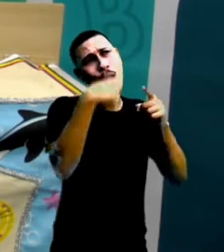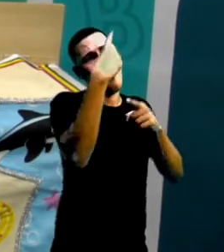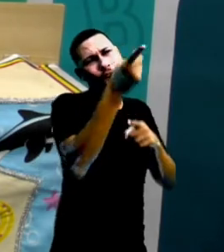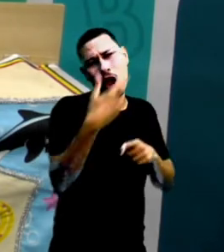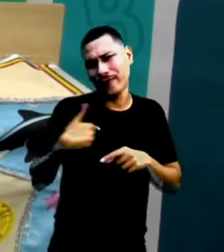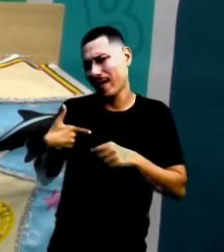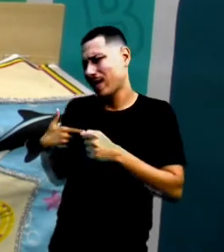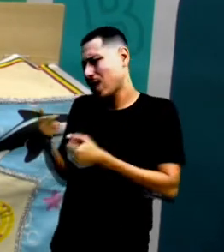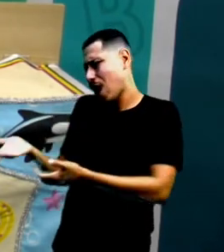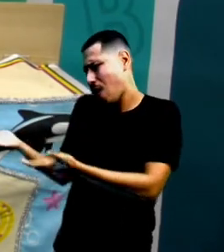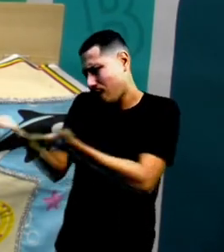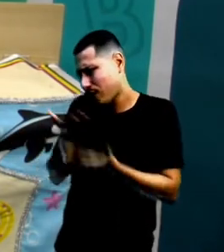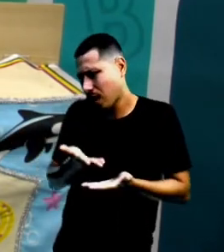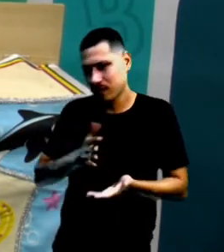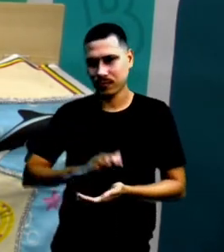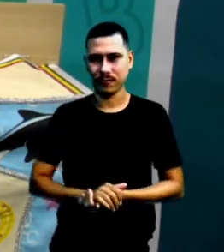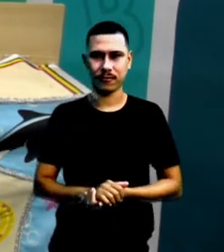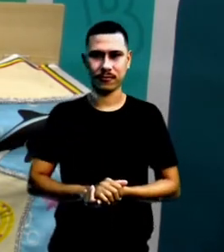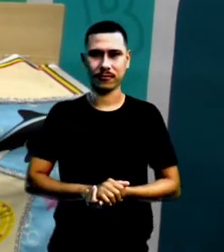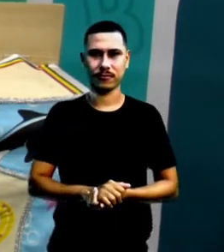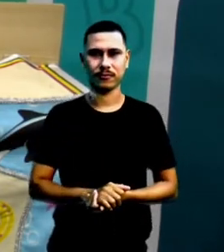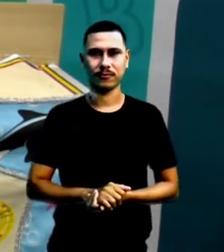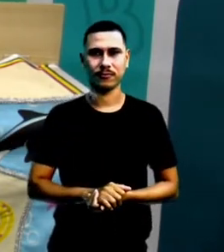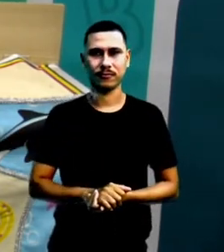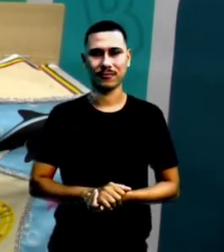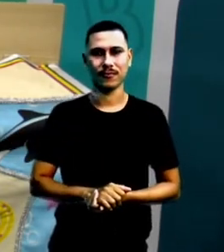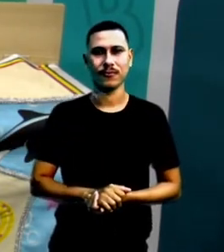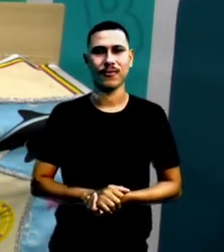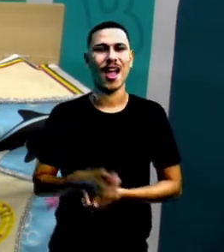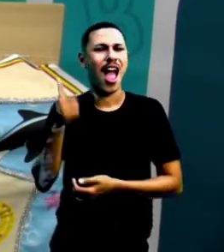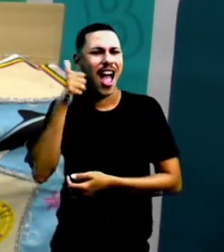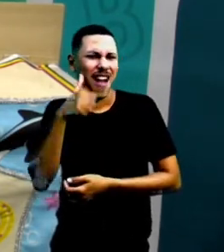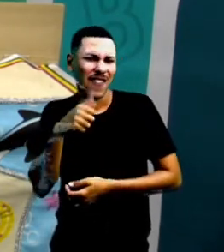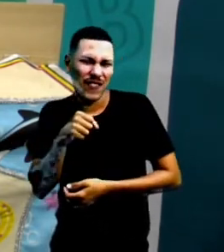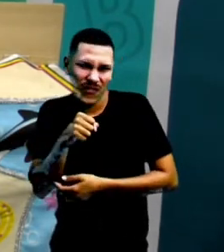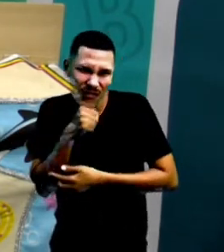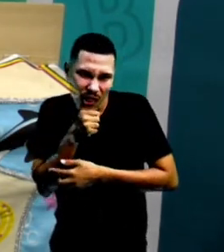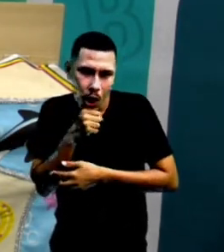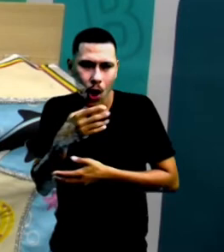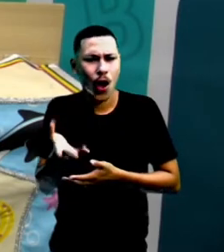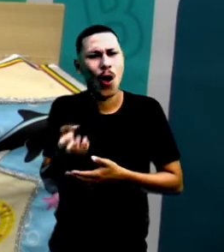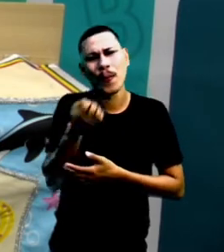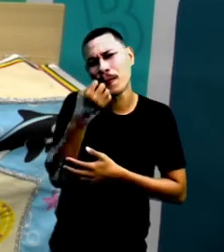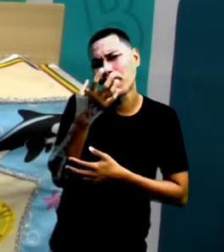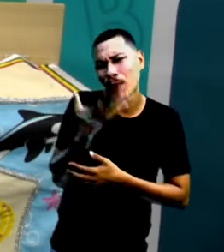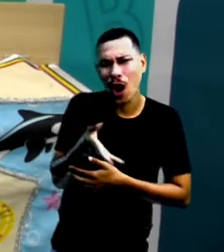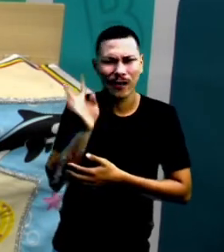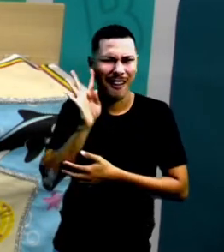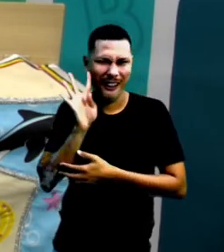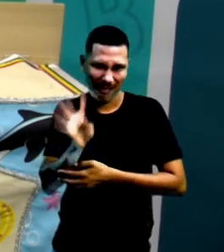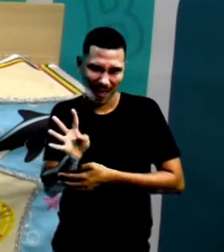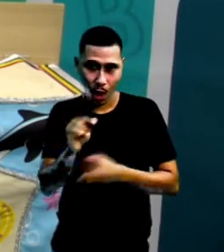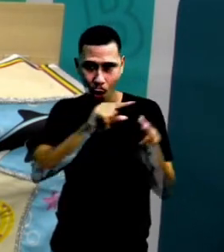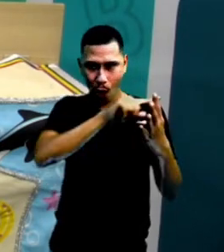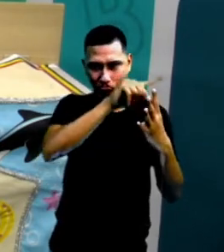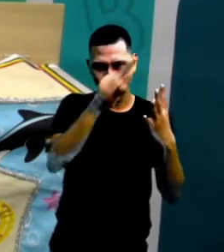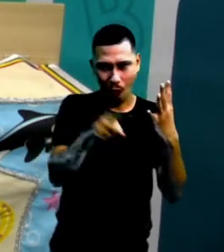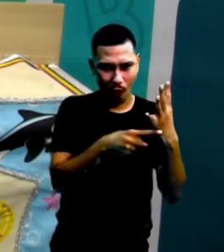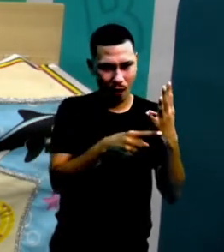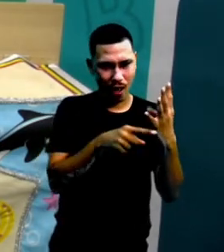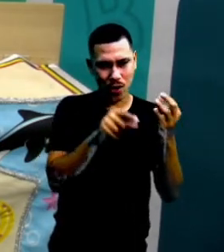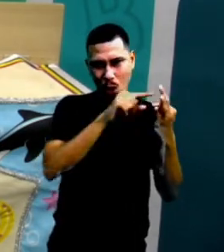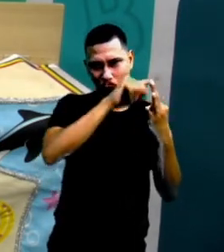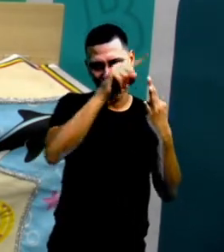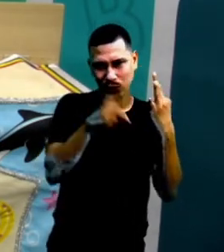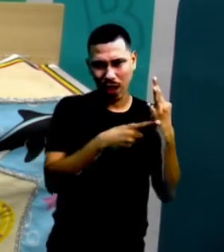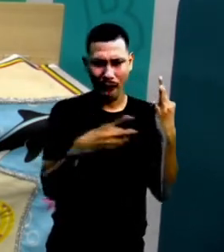Pronto, tá certo, tá certo. Tá certo. Então, a vovó foi muito boazinha e deu pra esses três o pote